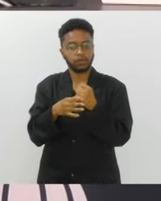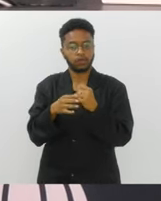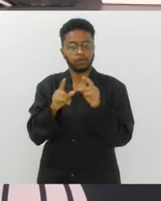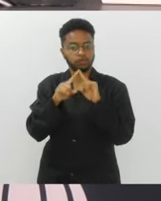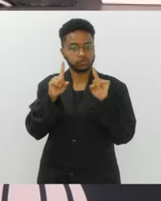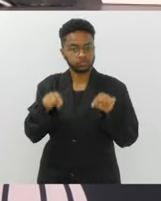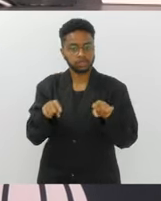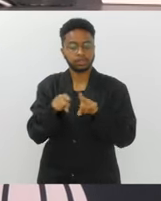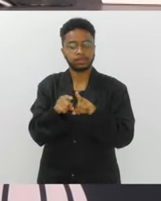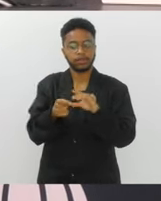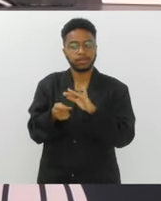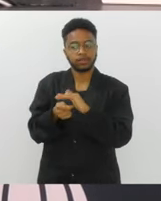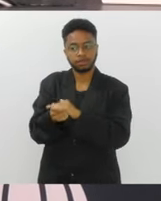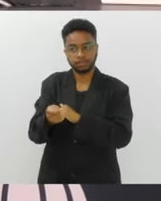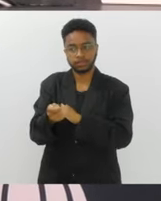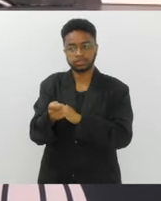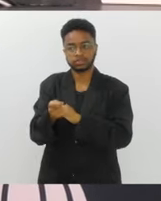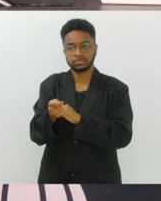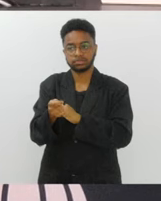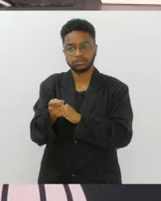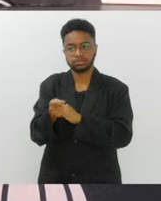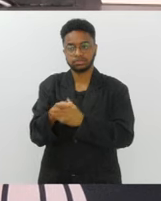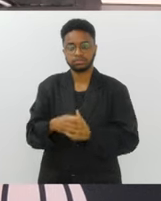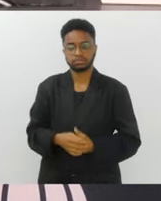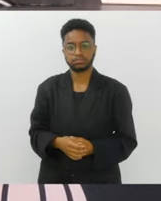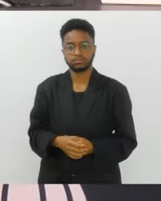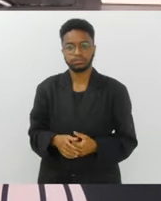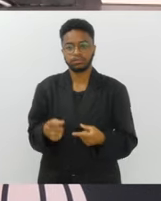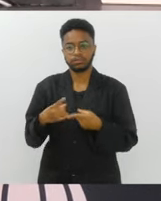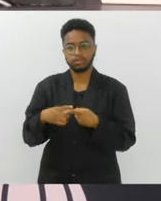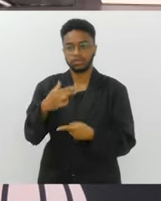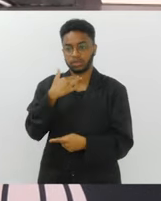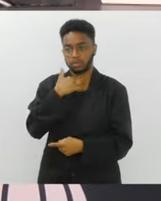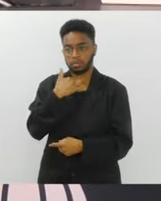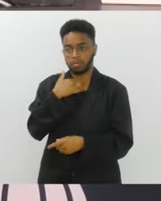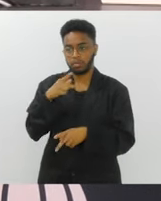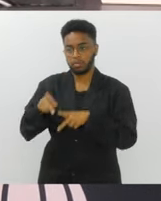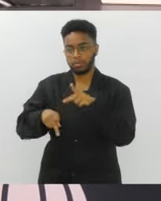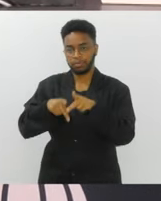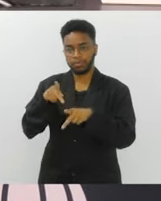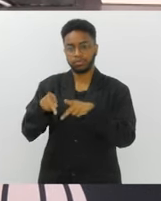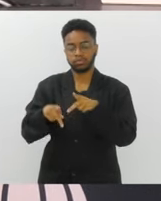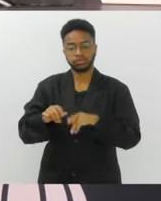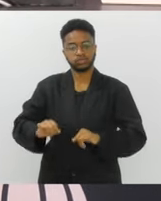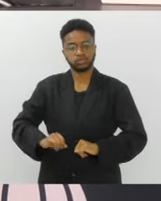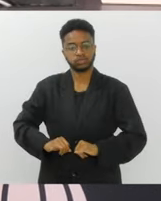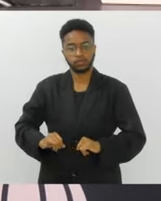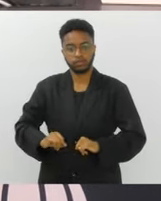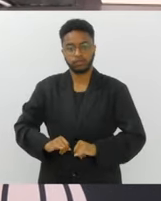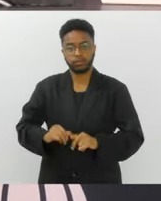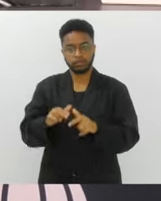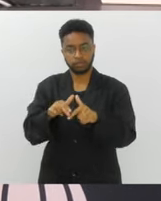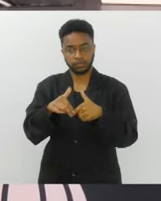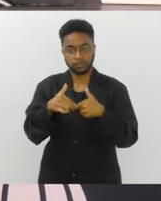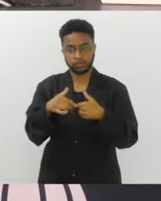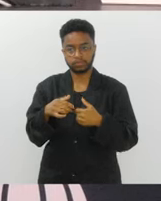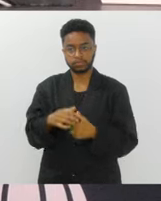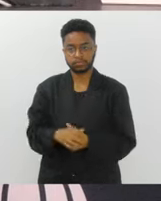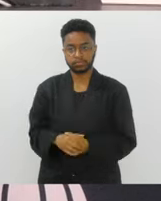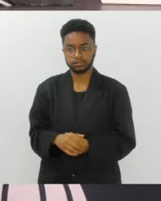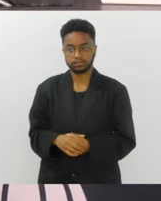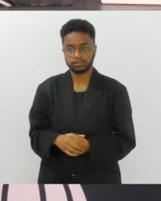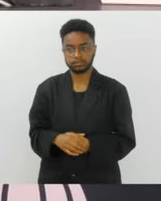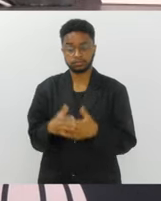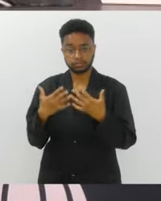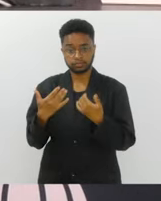garanta investimentos feitos nisso. Não pode mais a população ficar sofrendo nisso. Vamos